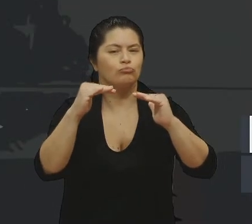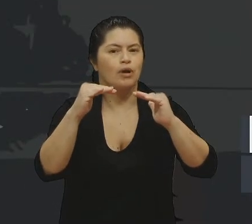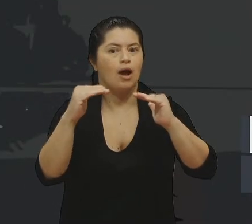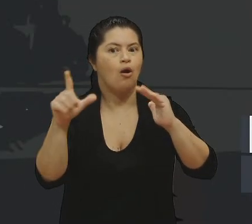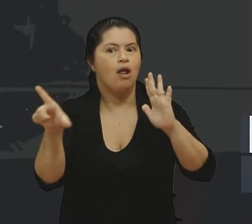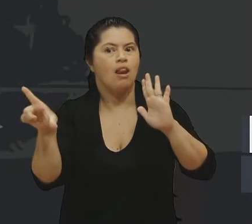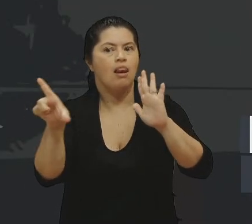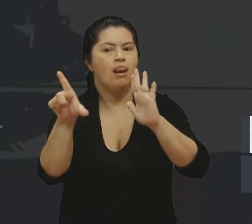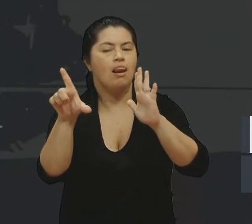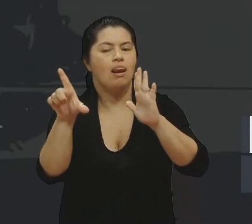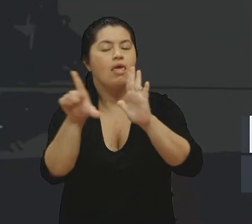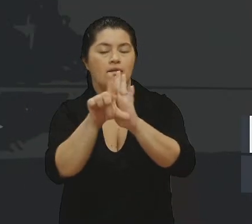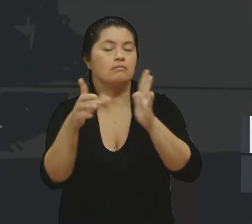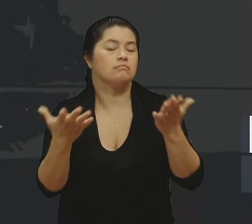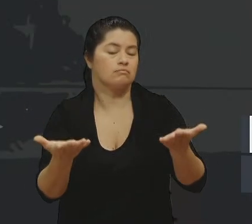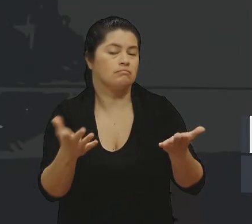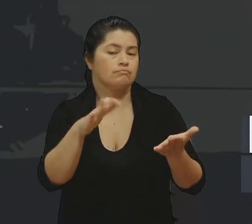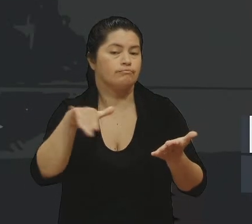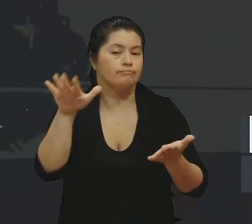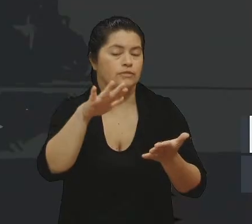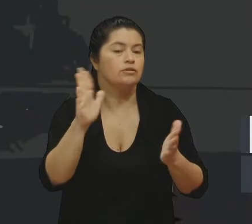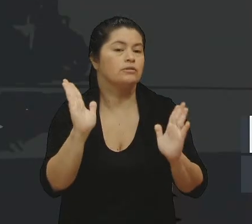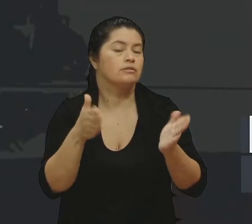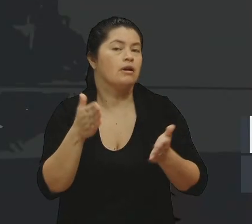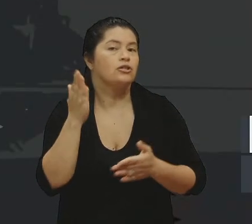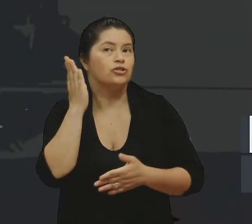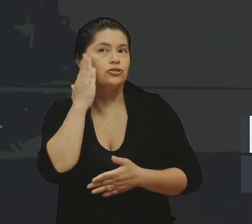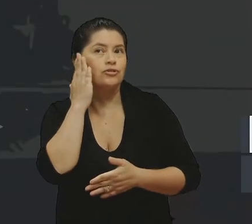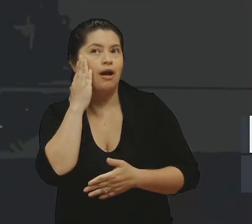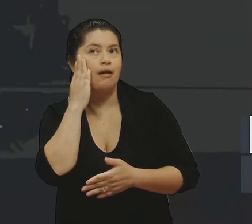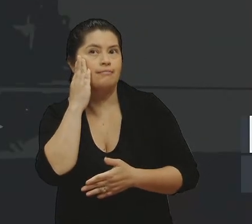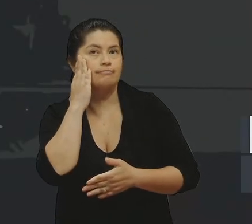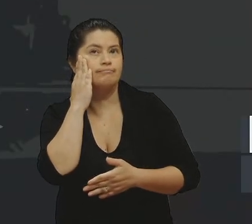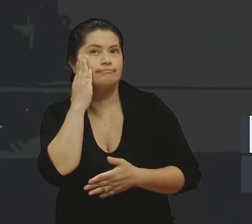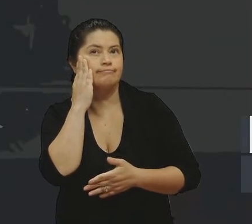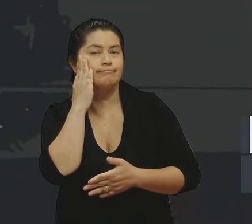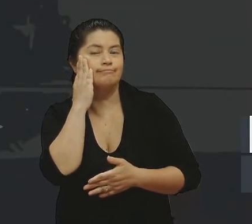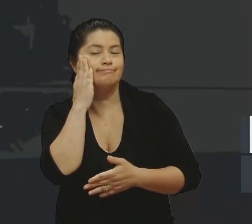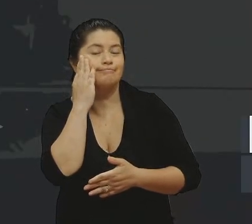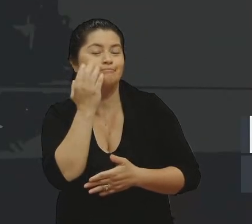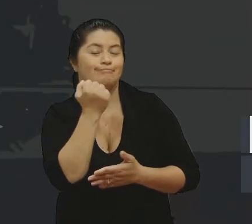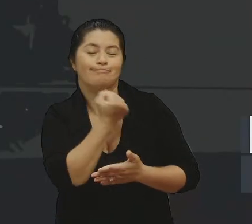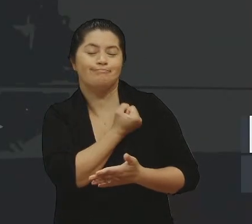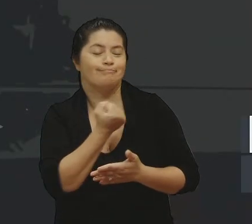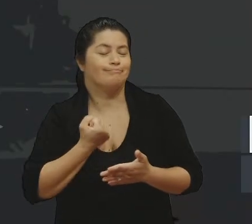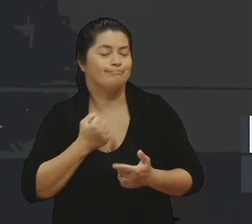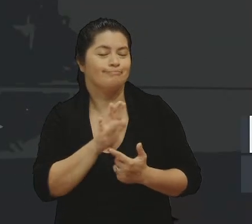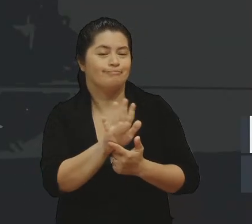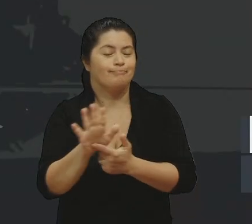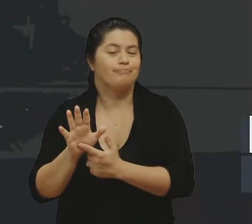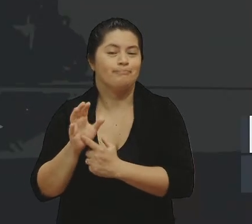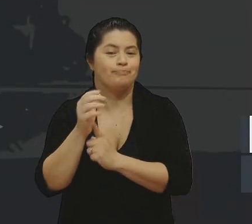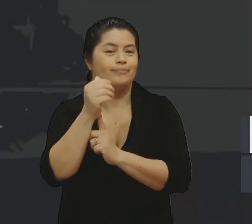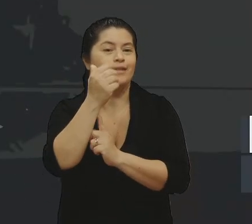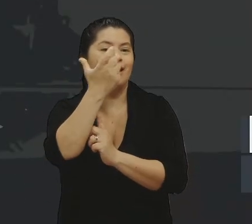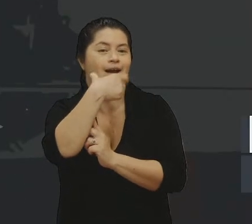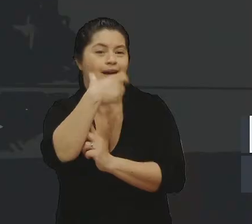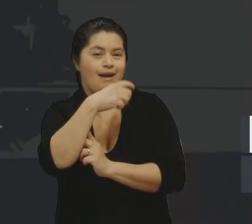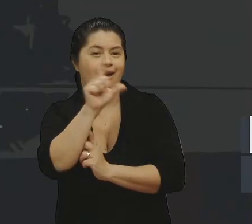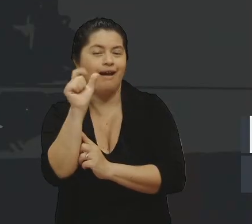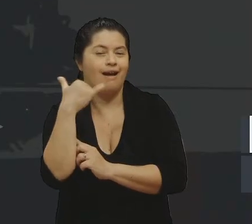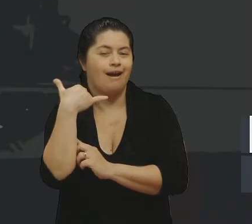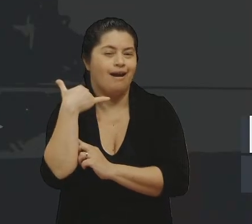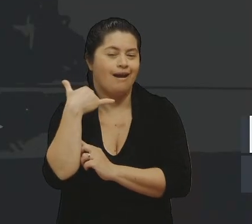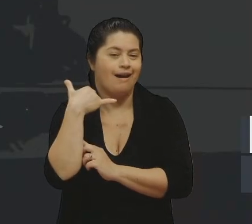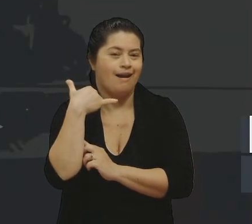do segmento, concorde você ou não, desculpa os Xiaomi, né? Mas os números mostram que a Apple hoje é a líder.